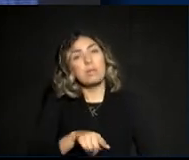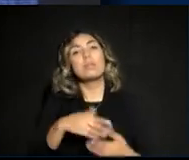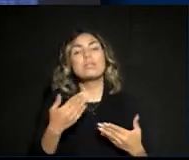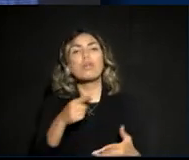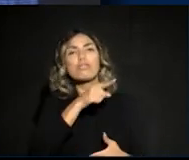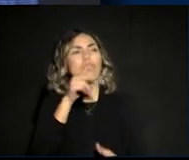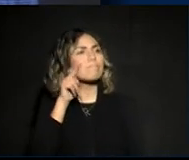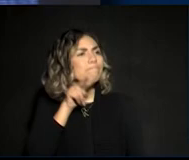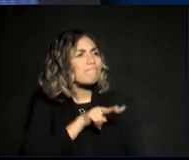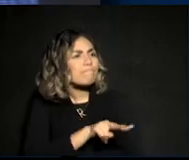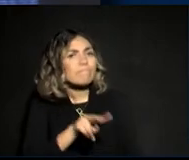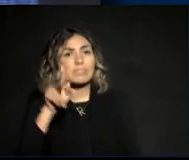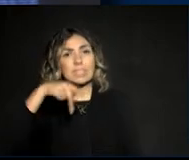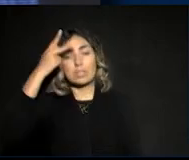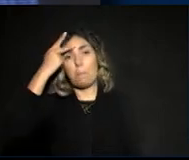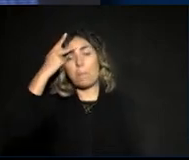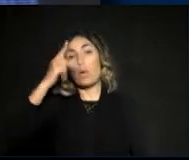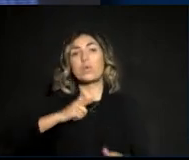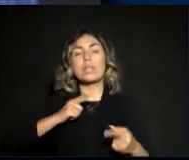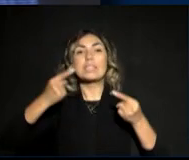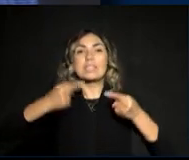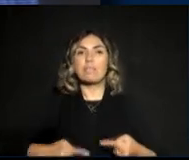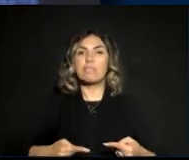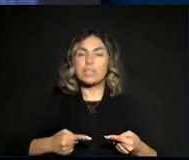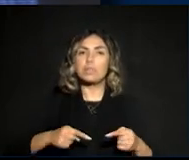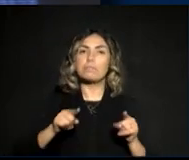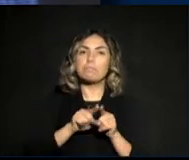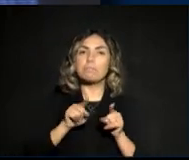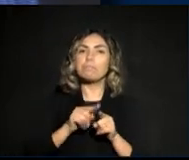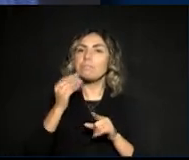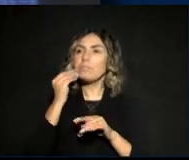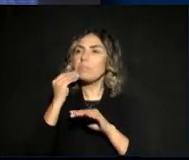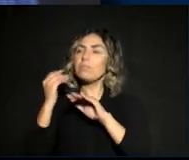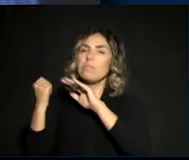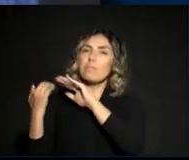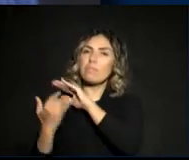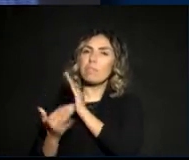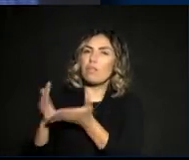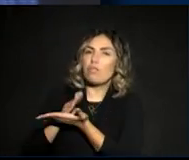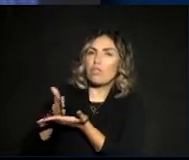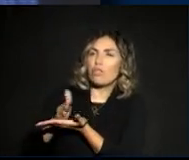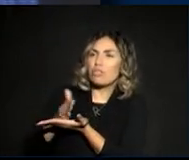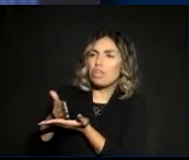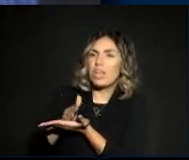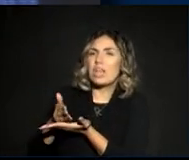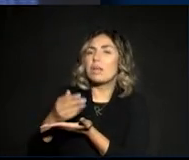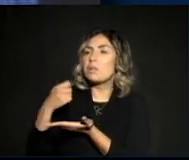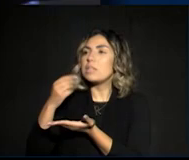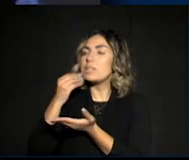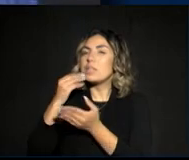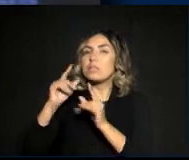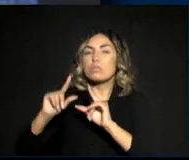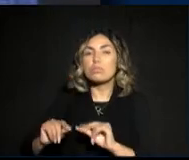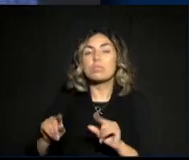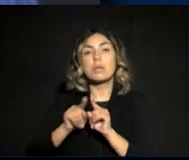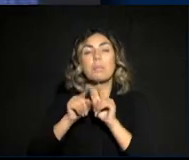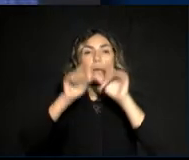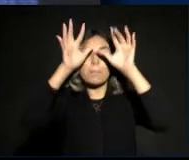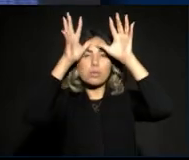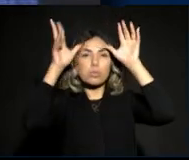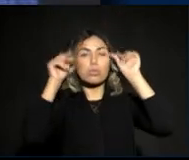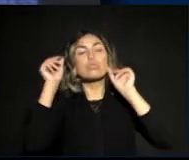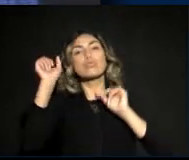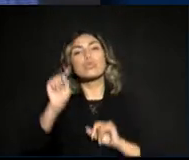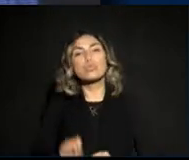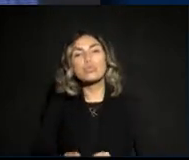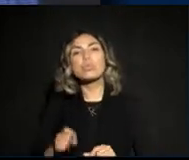a se deparar com desafios de São Paulo com esvaziamento das Fronteiras não é o esvaziamento do Oeste a os negócios para o Mato Grosso do Sul